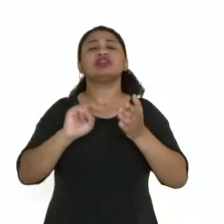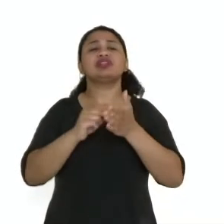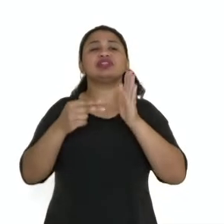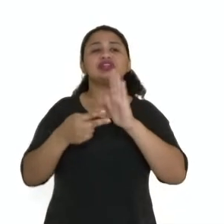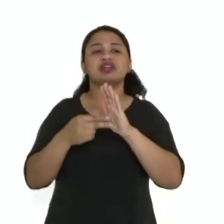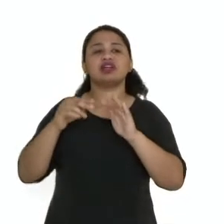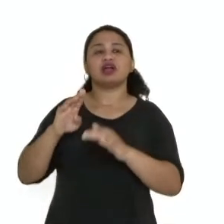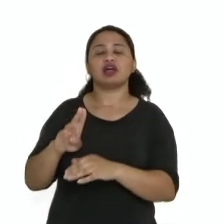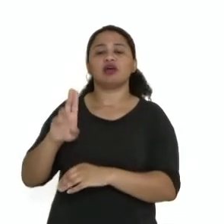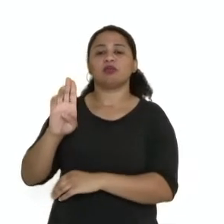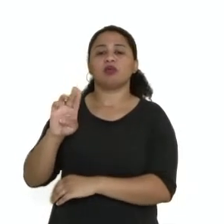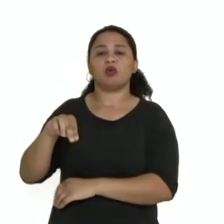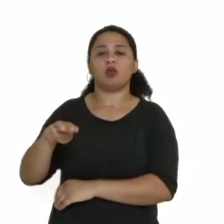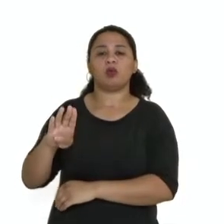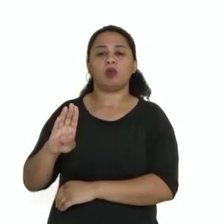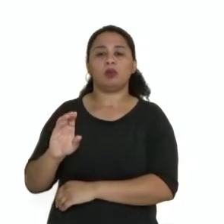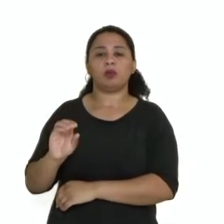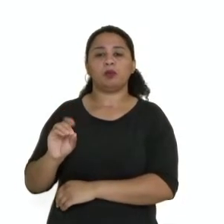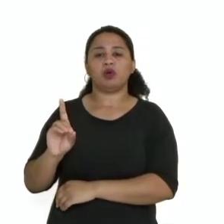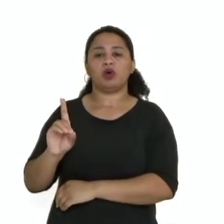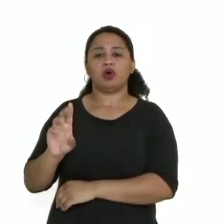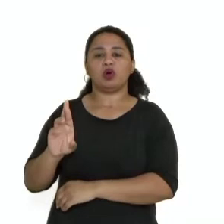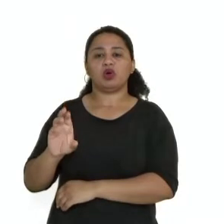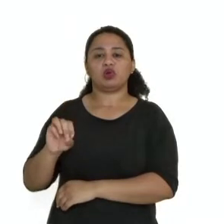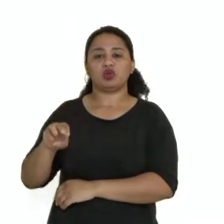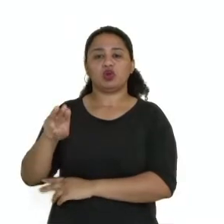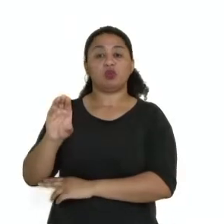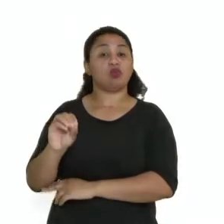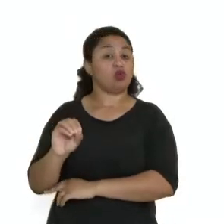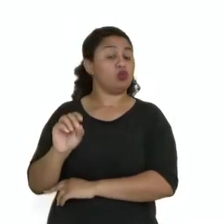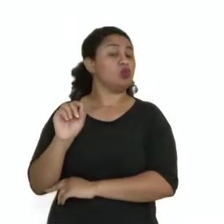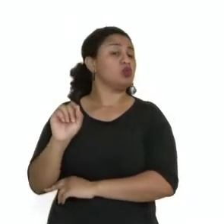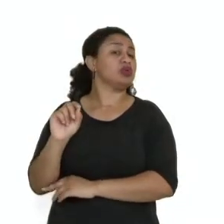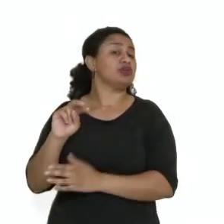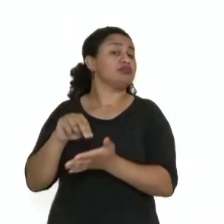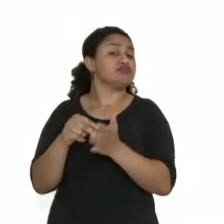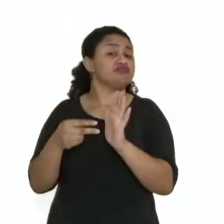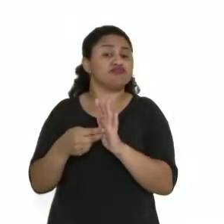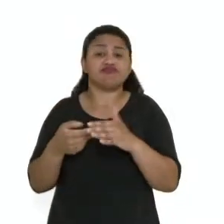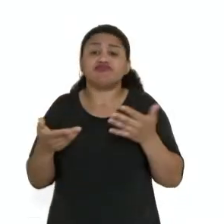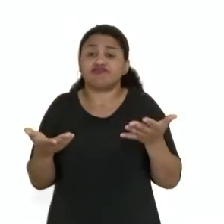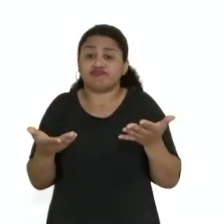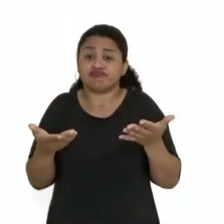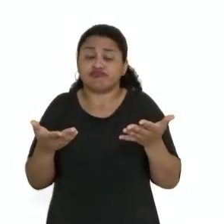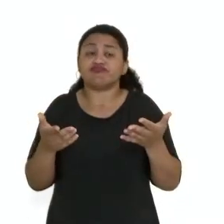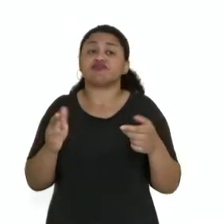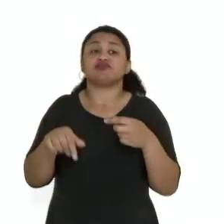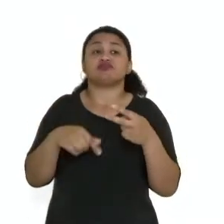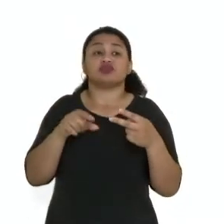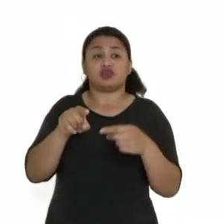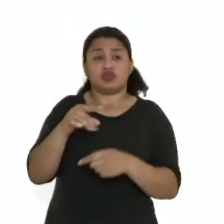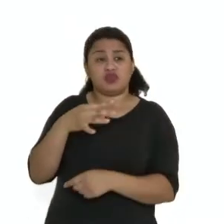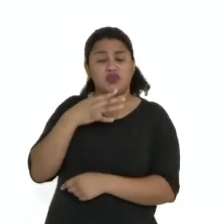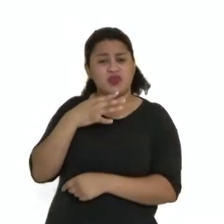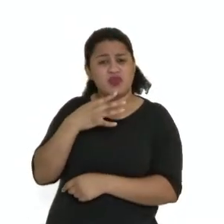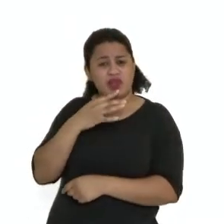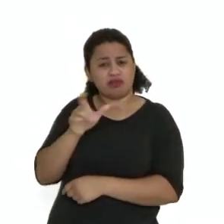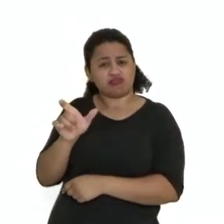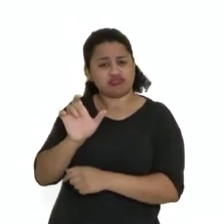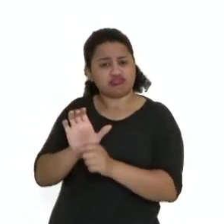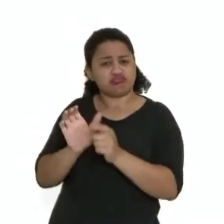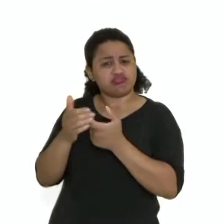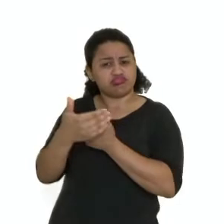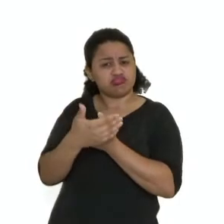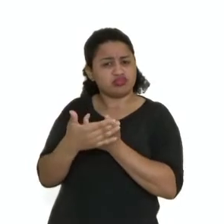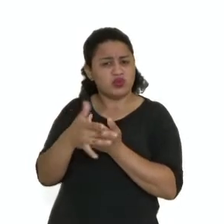significa bumbódromo, né? Então, esse nome aqui um pouquinho extenso, né? Você já ouviu falar nessa expressão? Olha